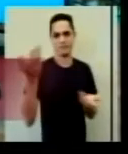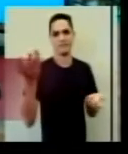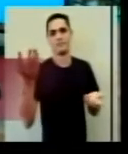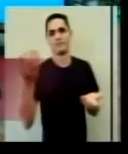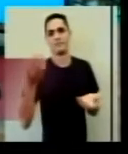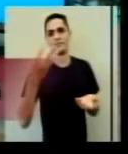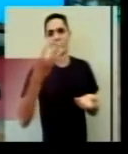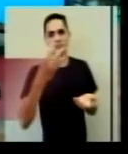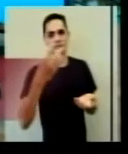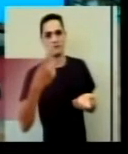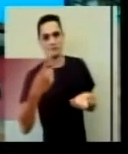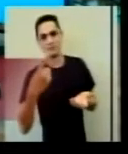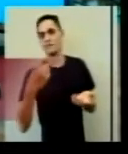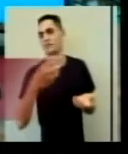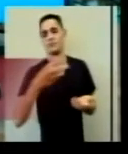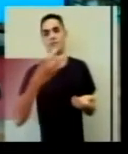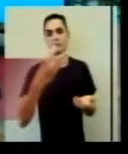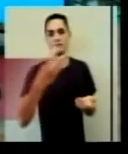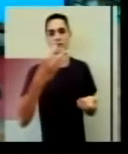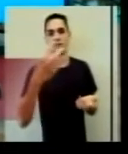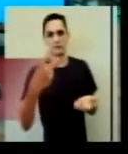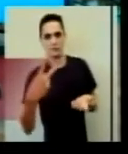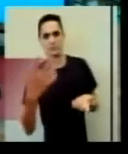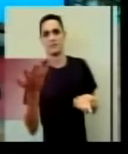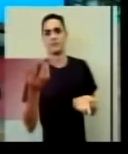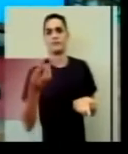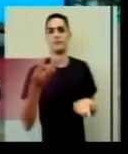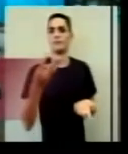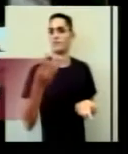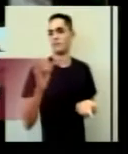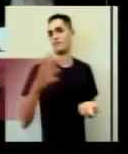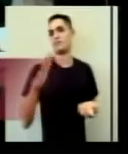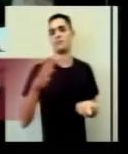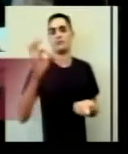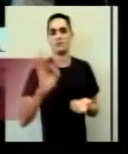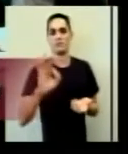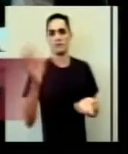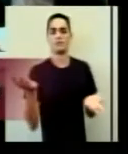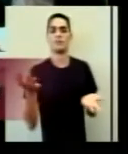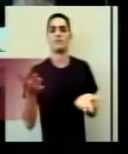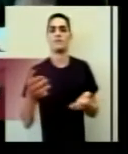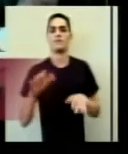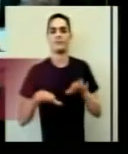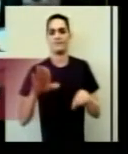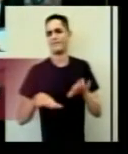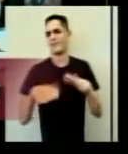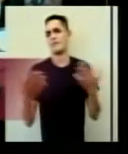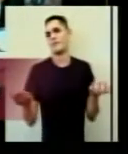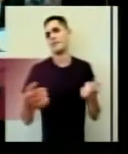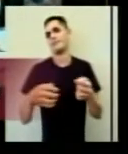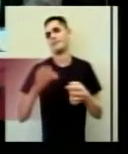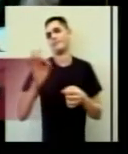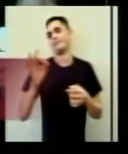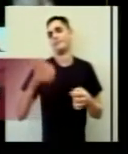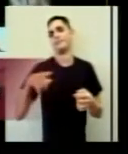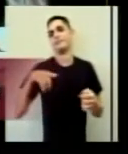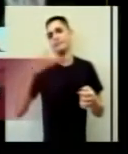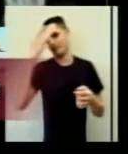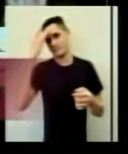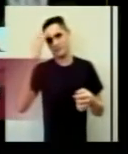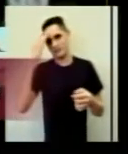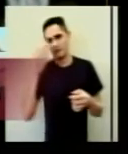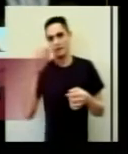continua muito no platô. 33, 31, 34, 32, aqui conforme